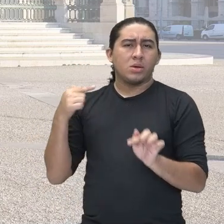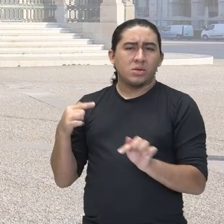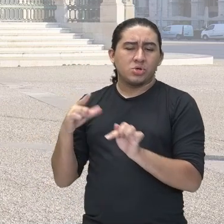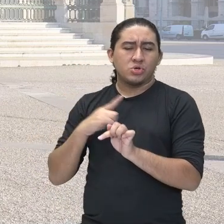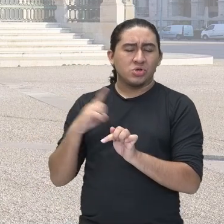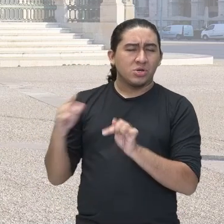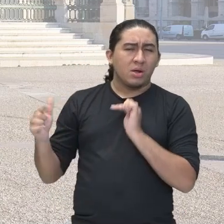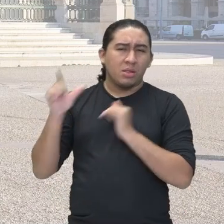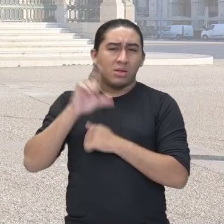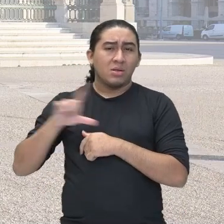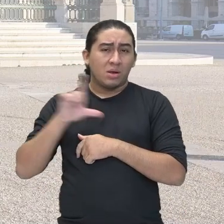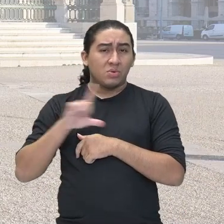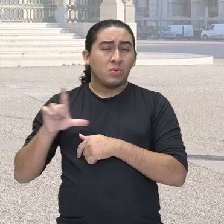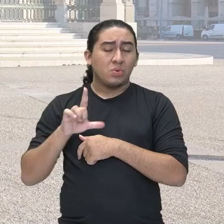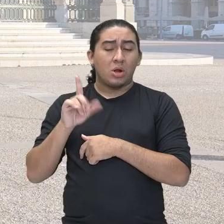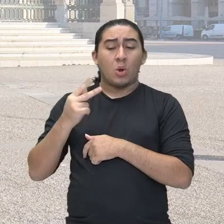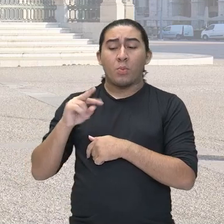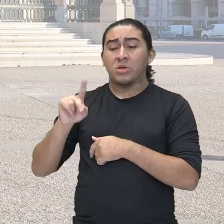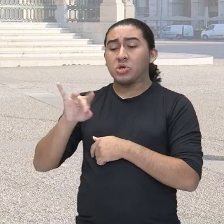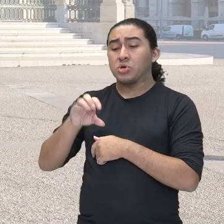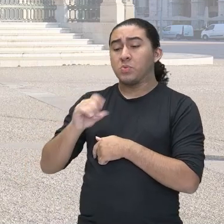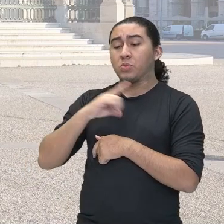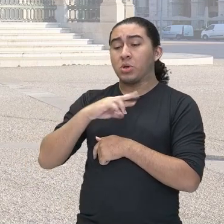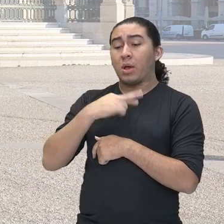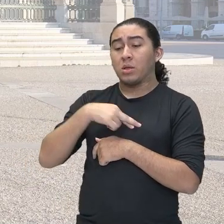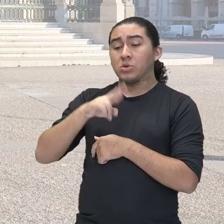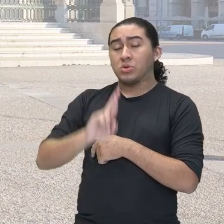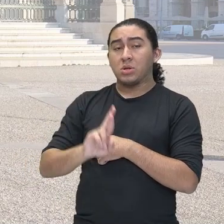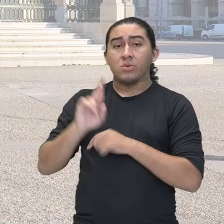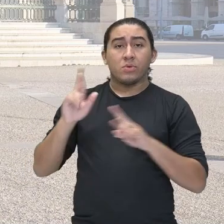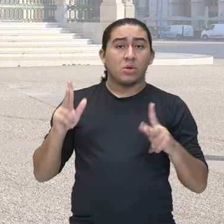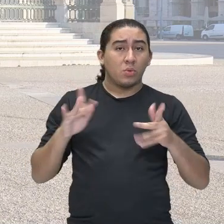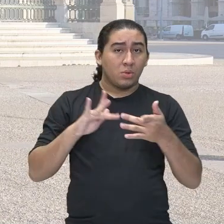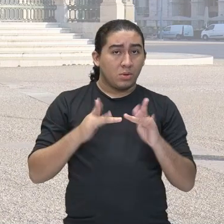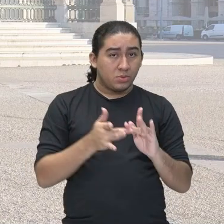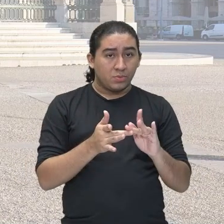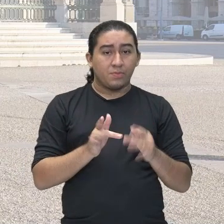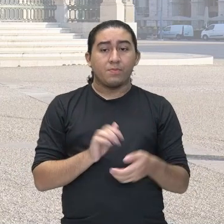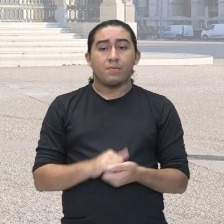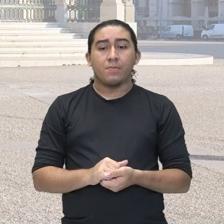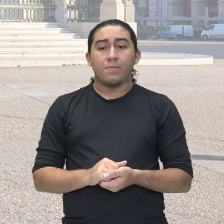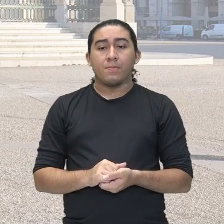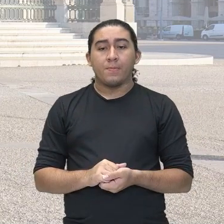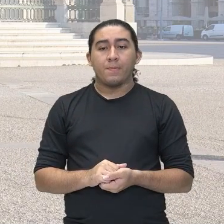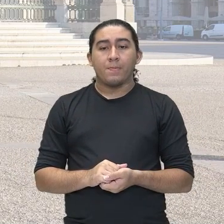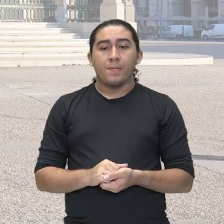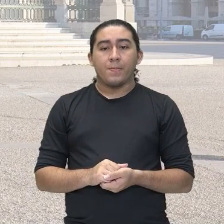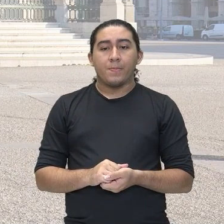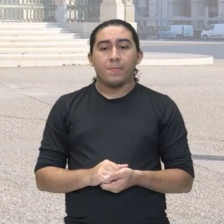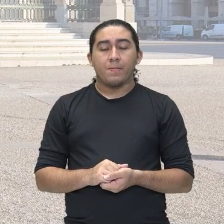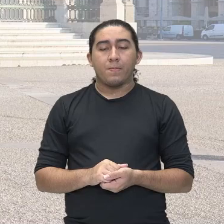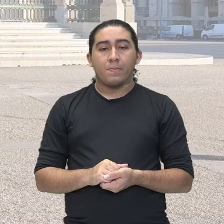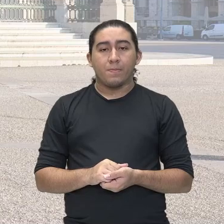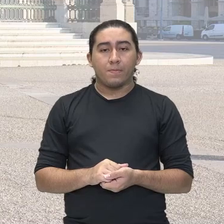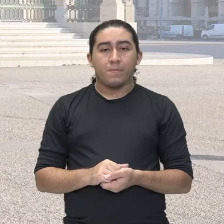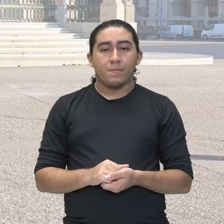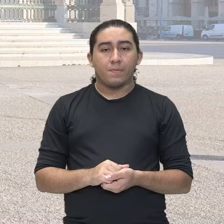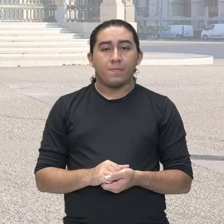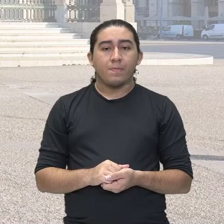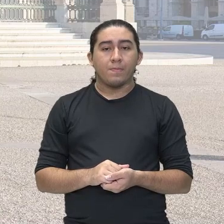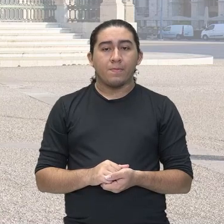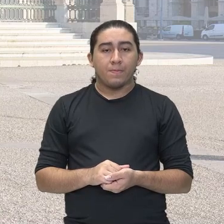época mais passado pela religiosidade, né? Então, essa racionalidade é